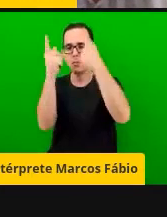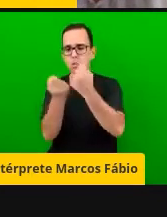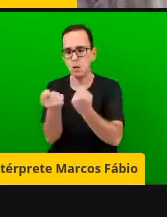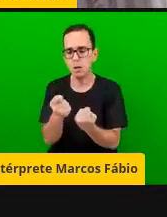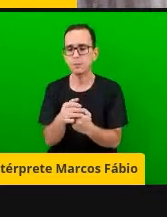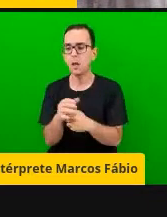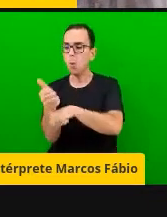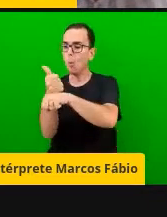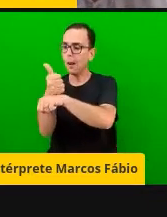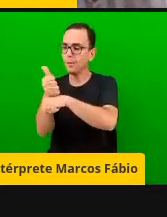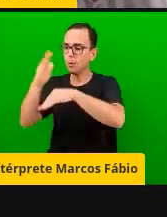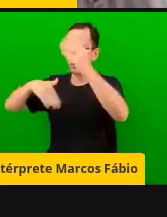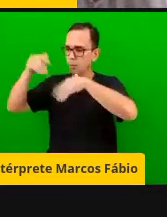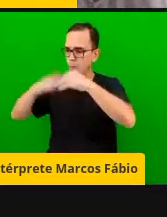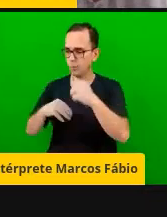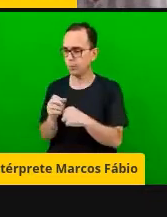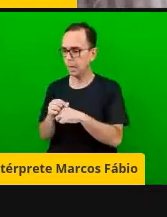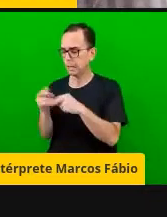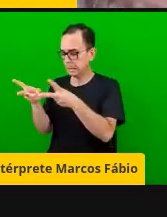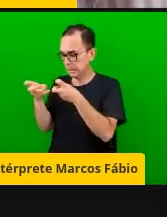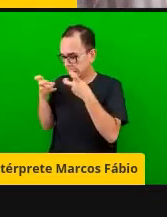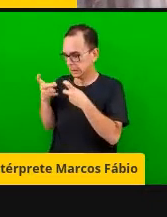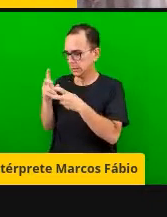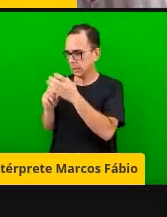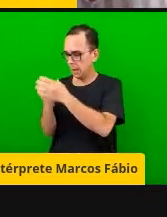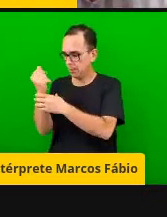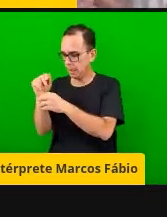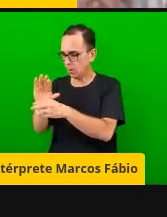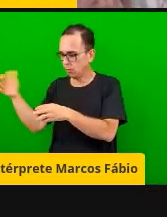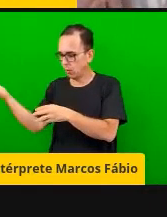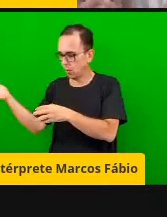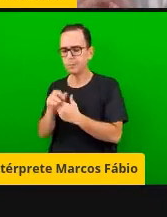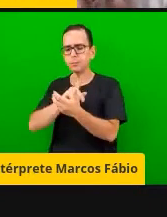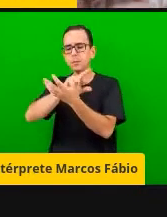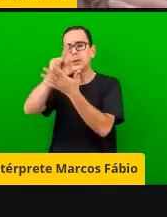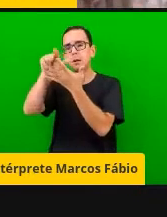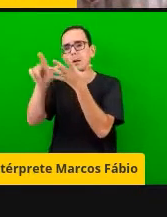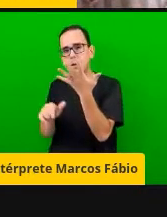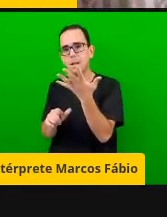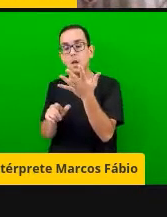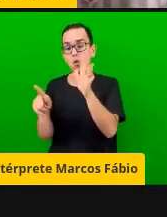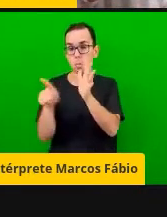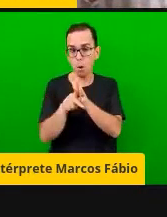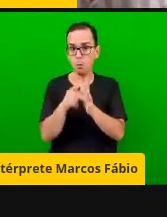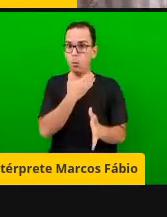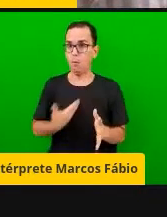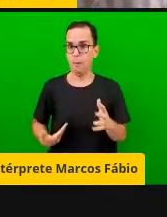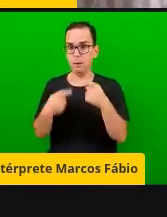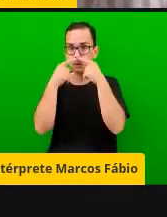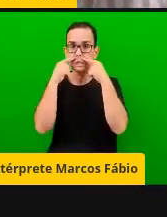qualificação da mão de obra, atração de capital externo, dentre outros aspectos que o Estado, por meio de uma política